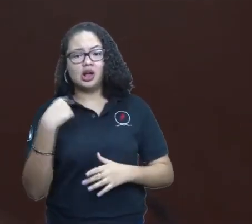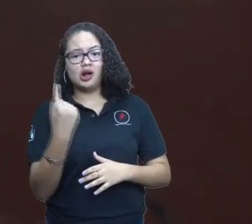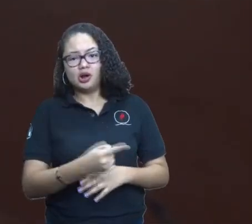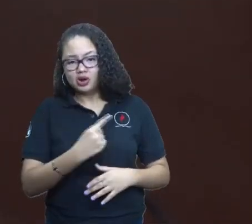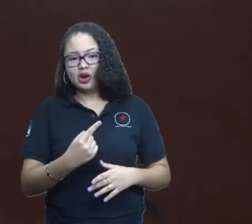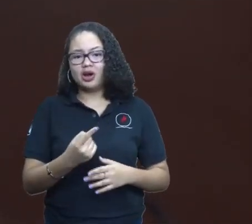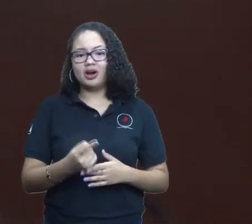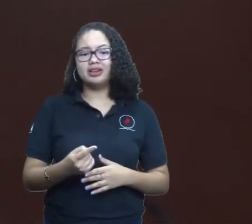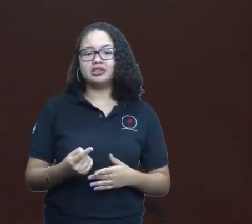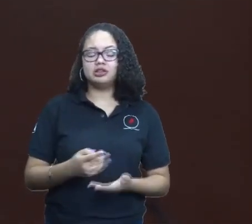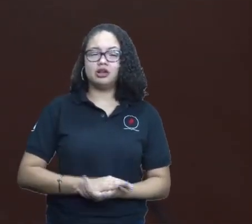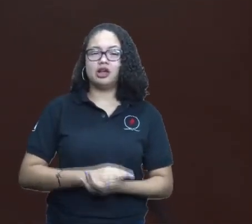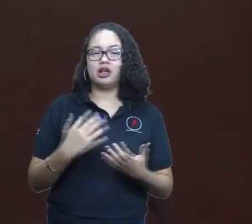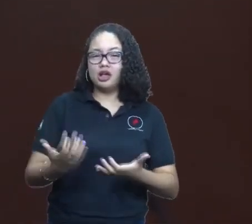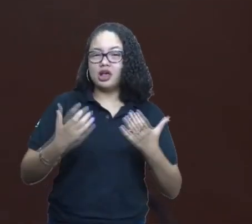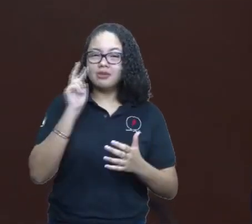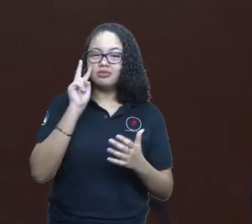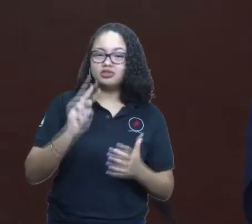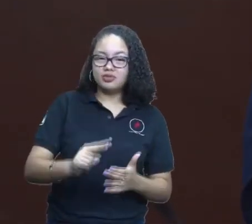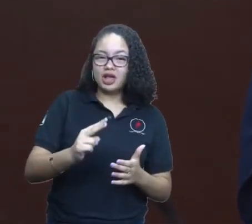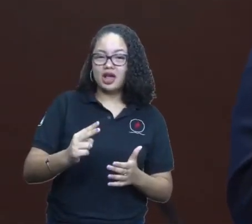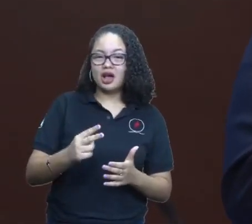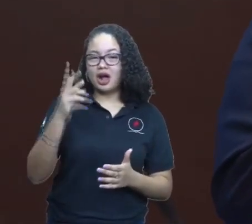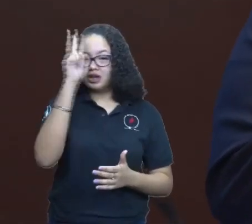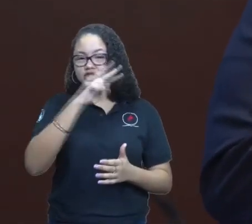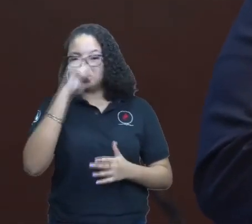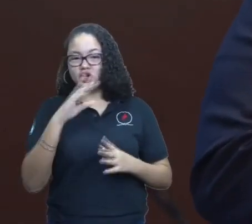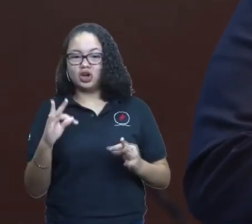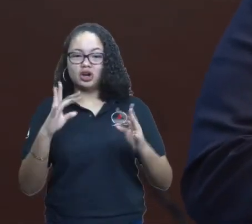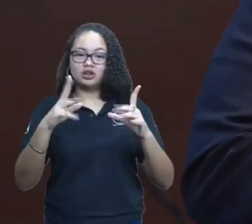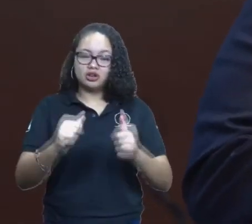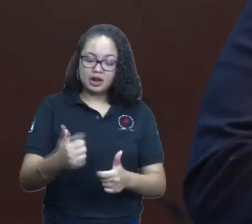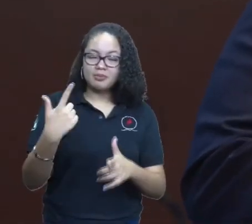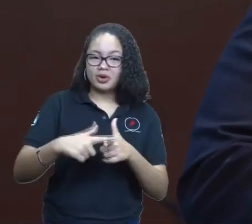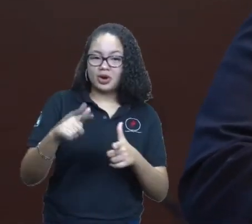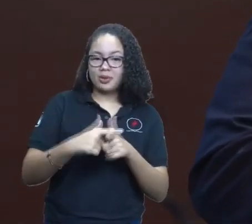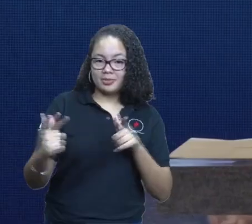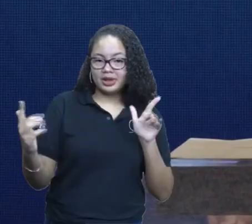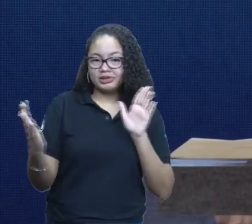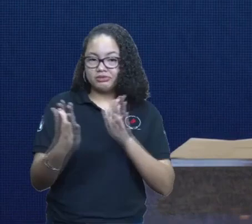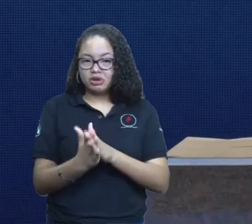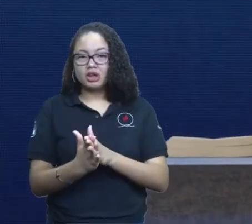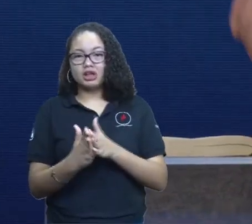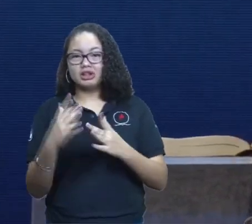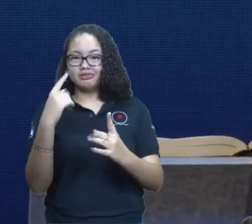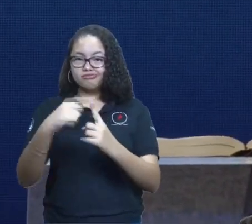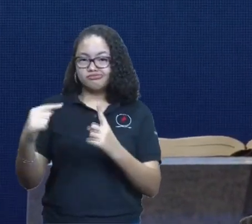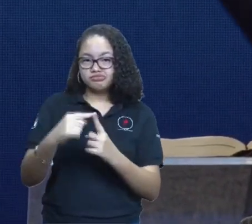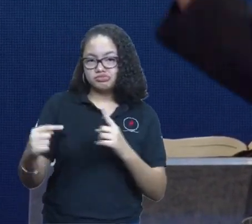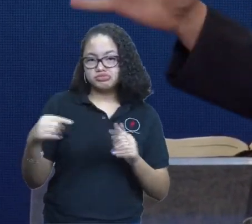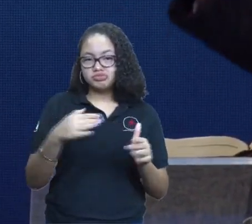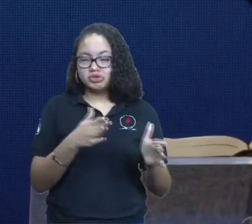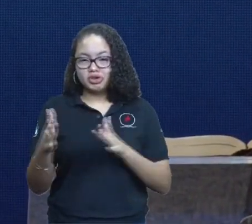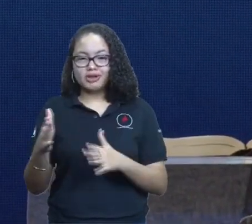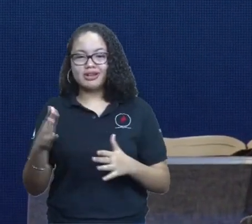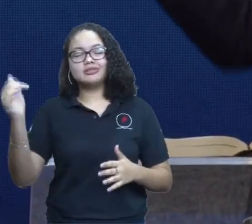a trajetória toda muitas vezes por conta de um problema que acontece no meio do caminho a gente fica com esse arrependimento e ah se eu pudesse